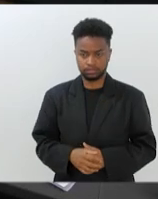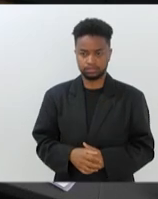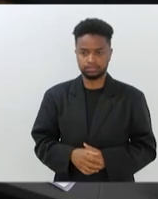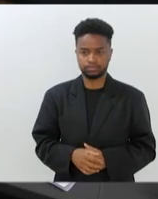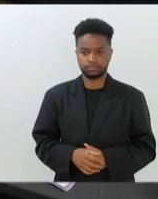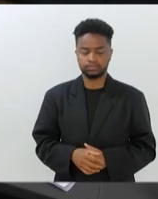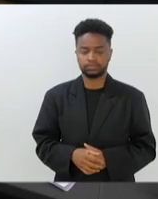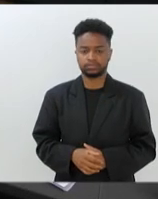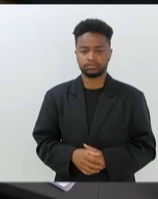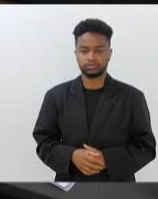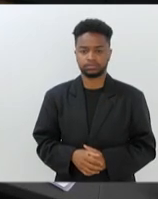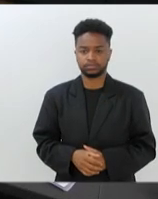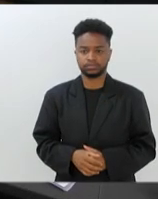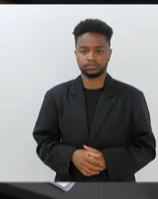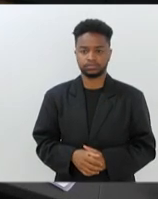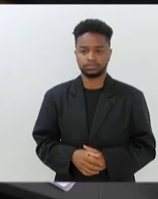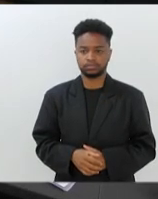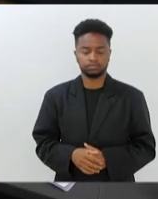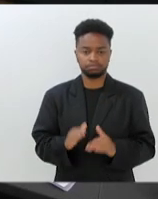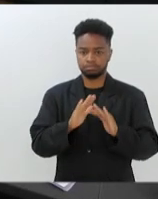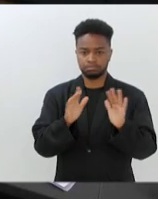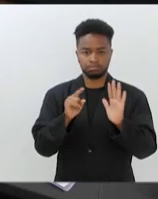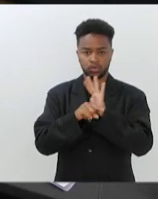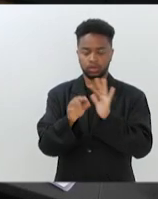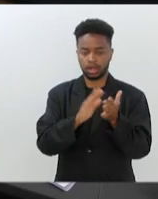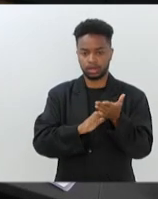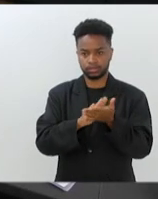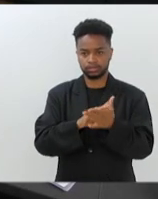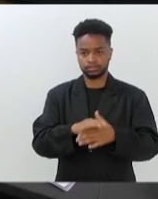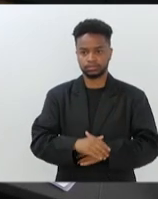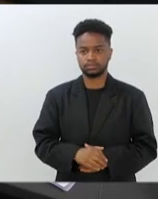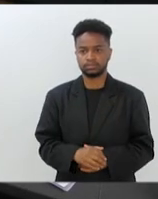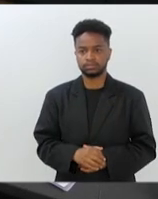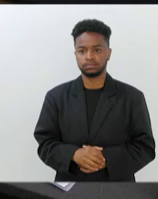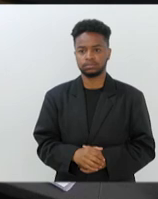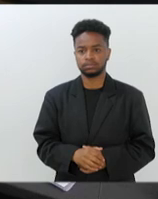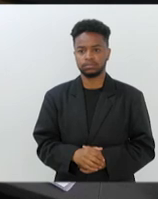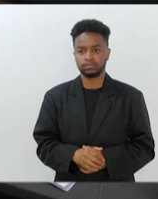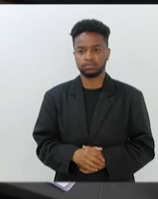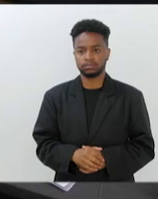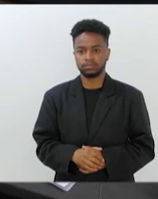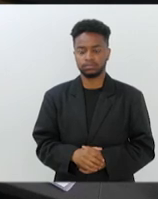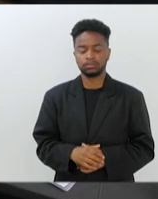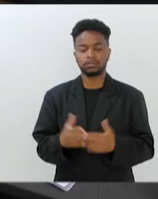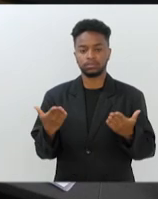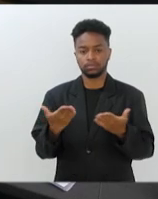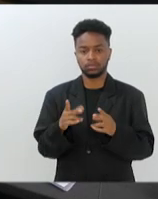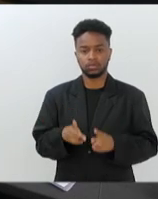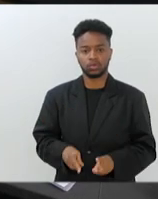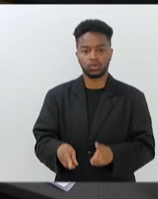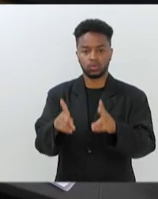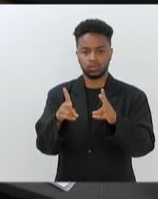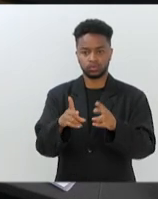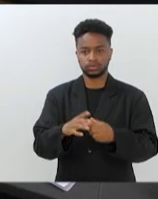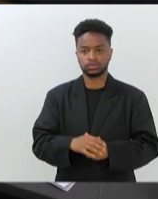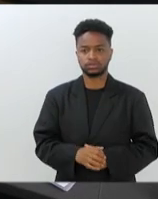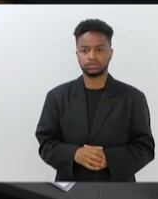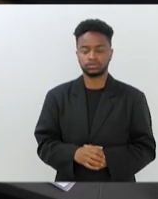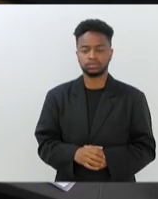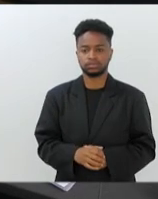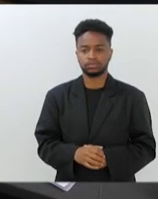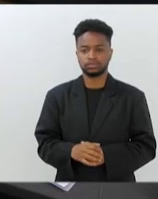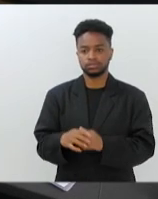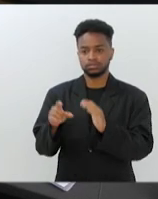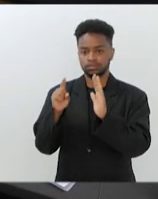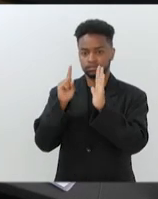não sem perguntas Presidente vamos avançar então pro Bloco das